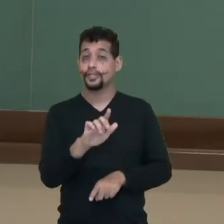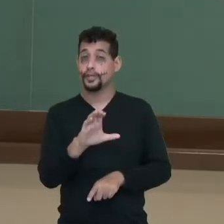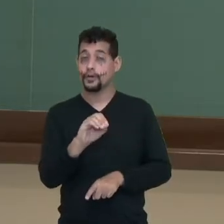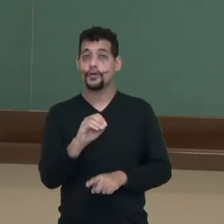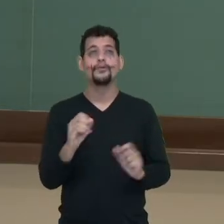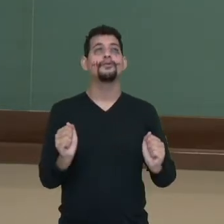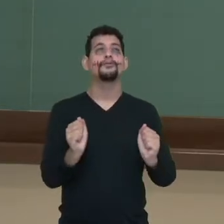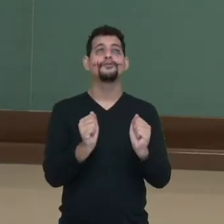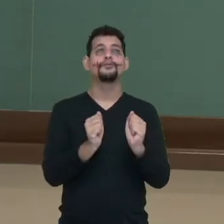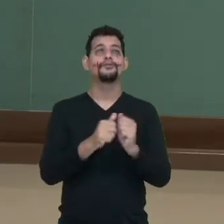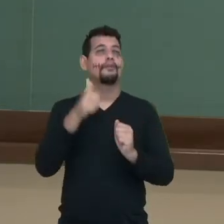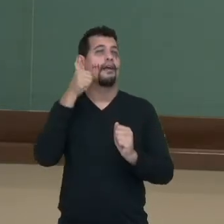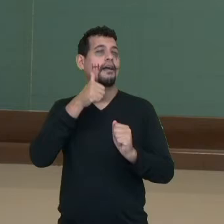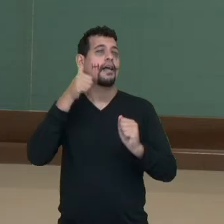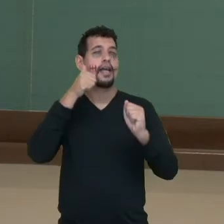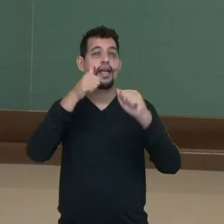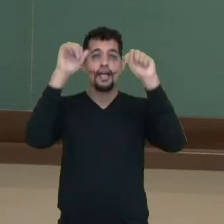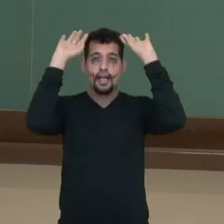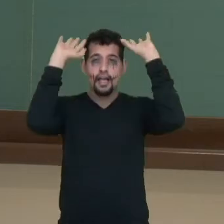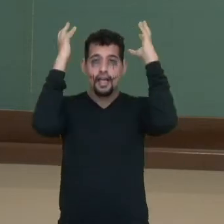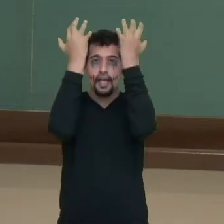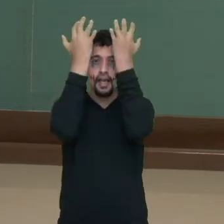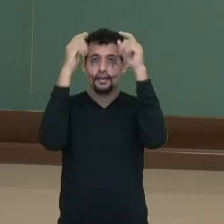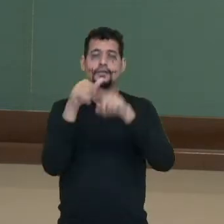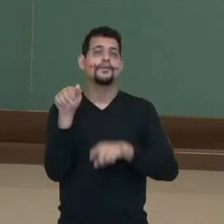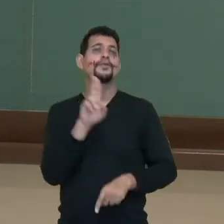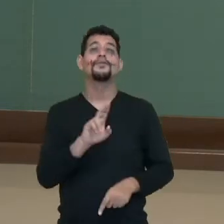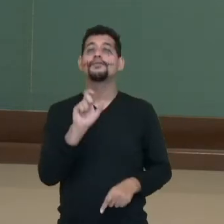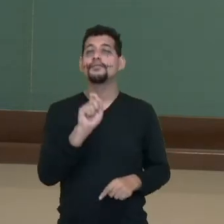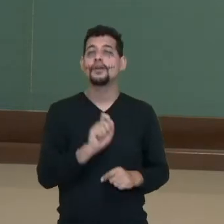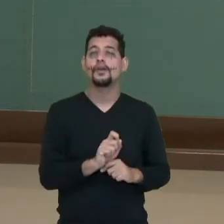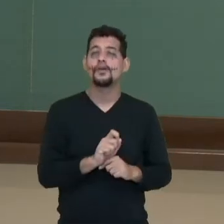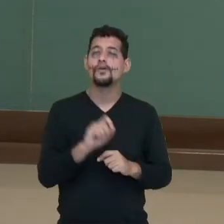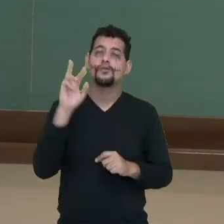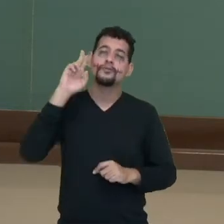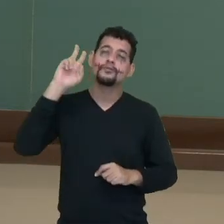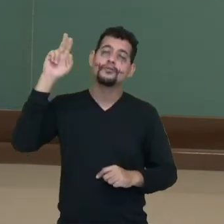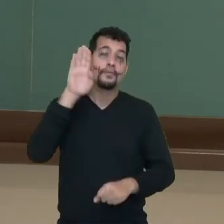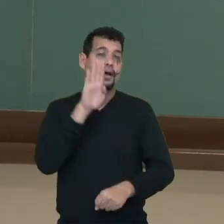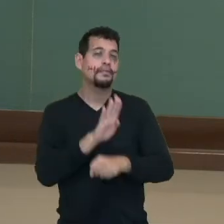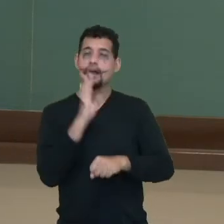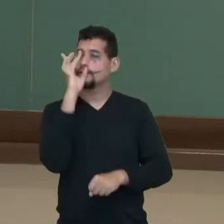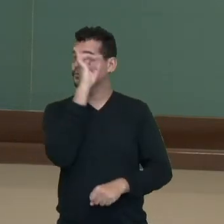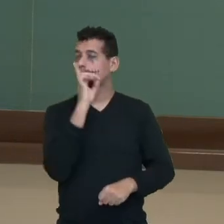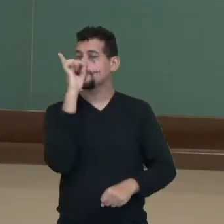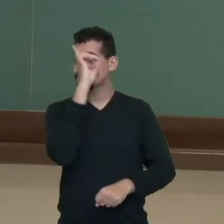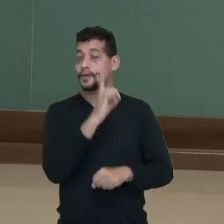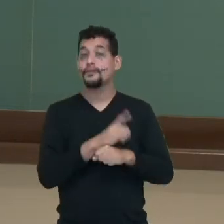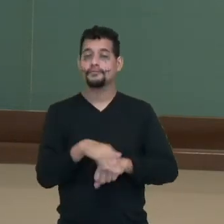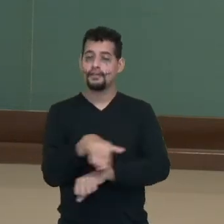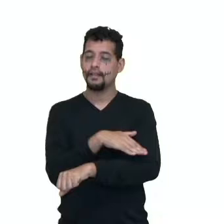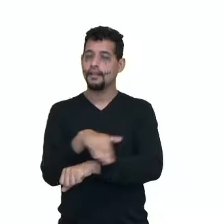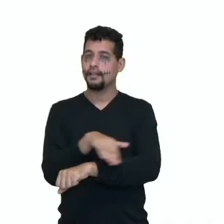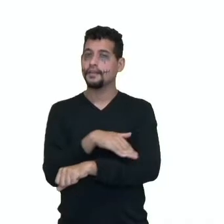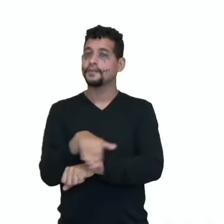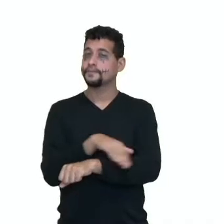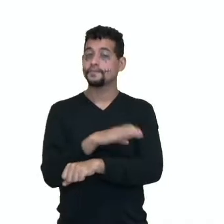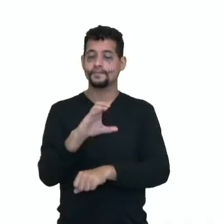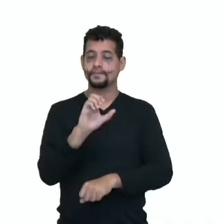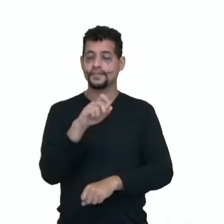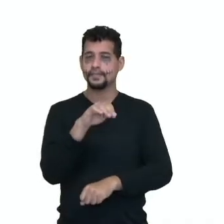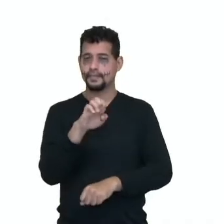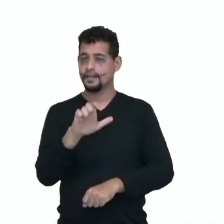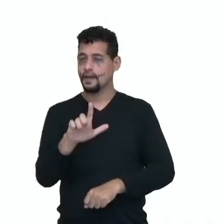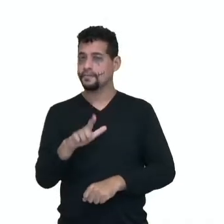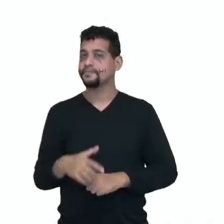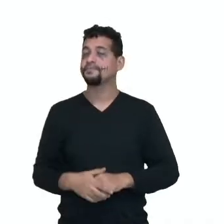com la Catrina em sua obra O Sonho de uma Tarde de Domingo em la Alameda Central. E a Catrina